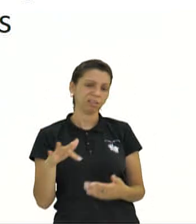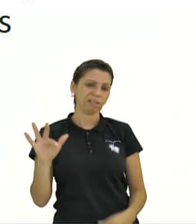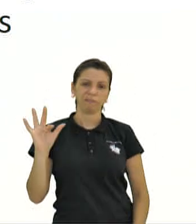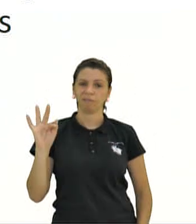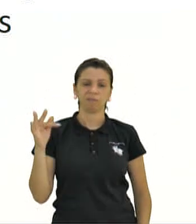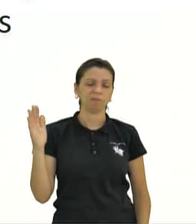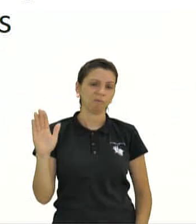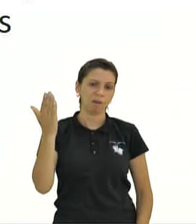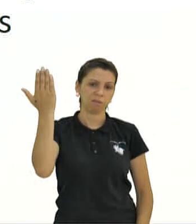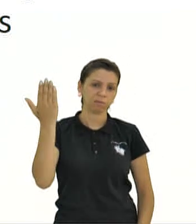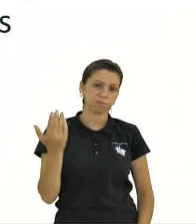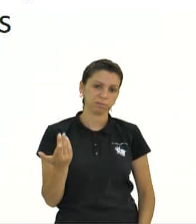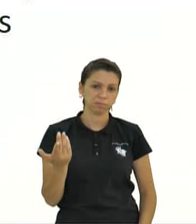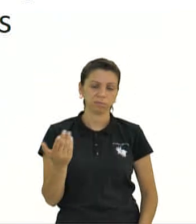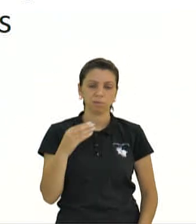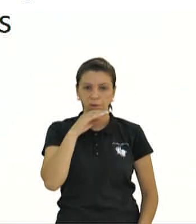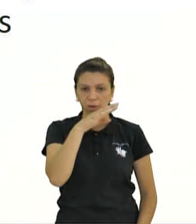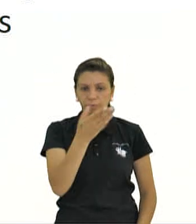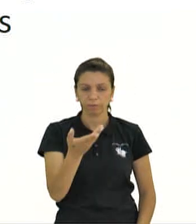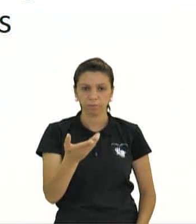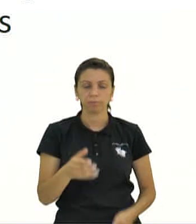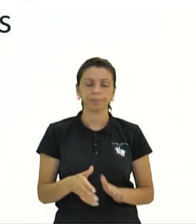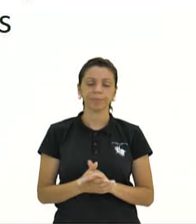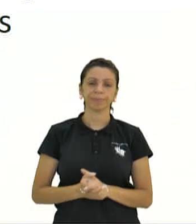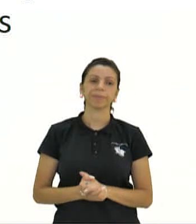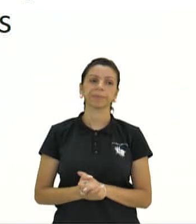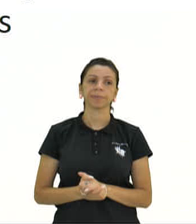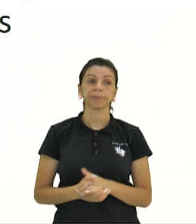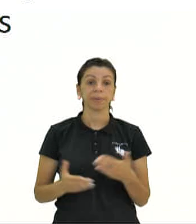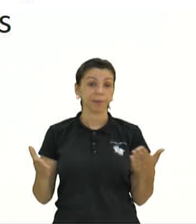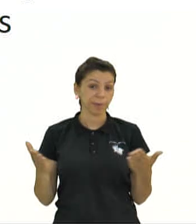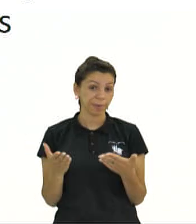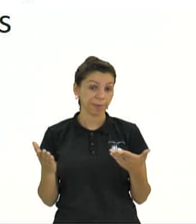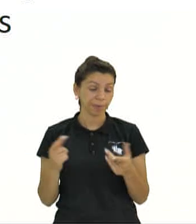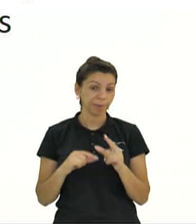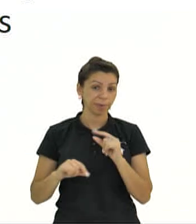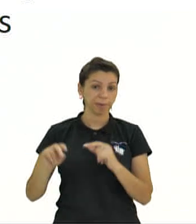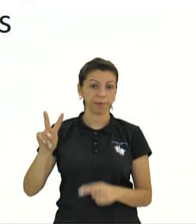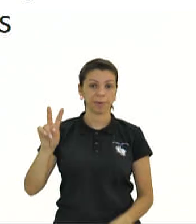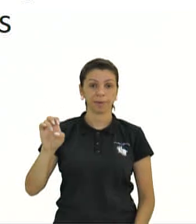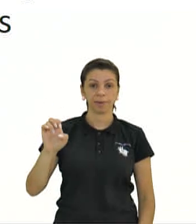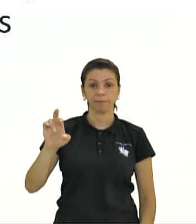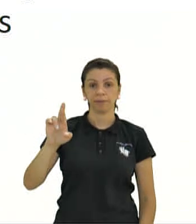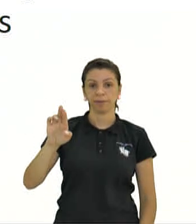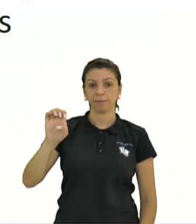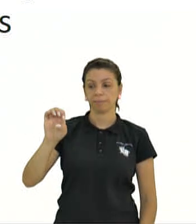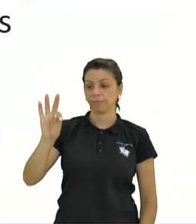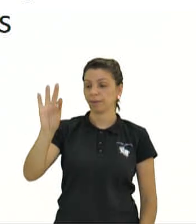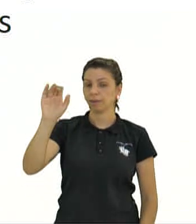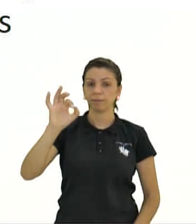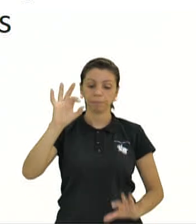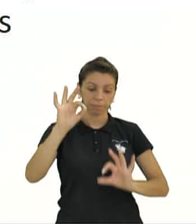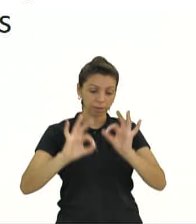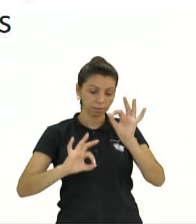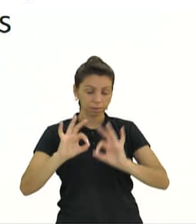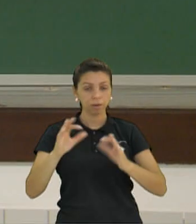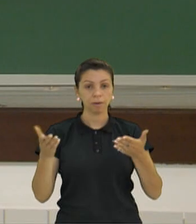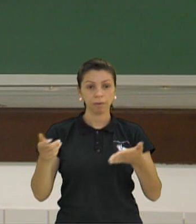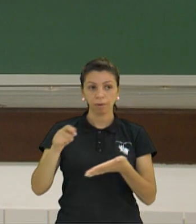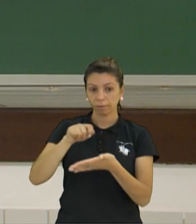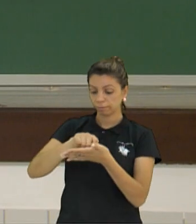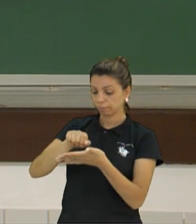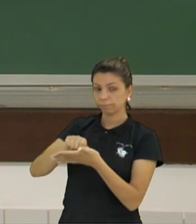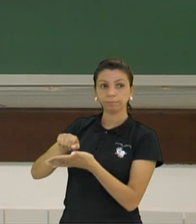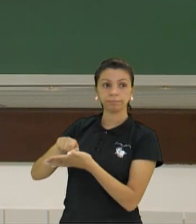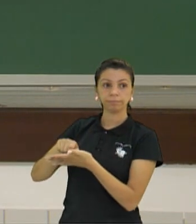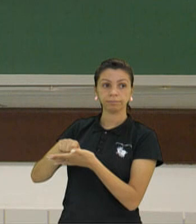claro, né? Pessoal, falamos um pouquinho sobre verbetes, planejamos o nosso verbete e precisamos produzir o nosso